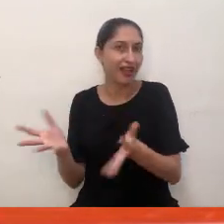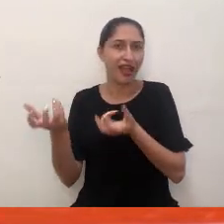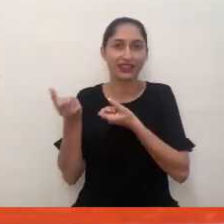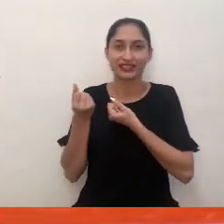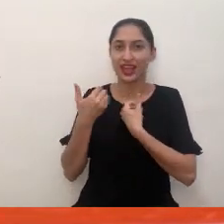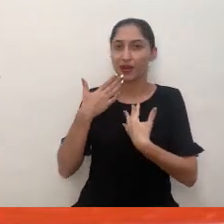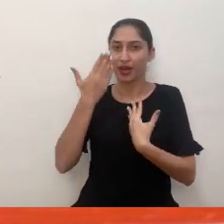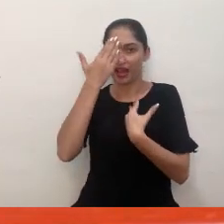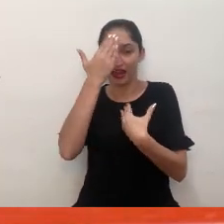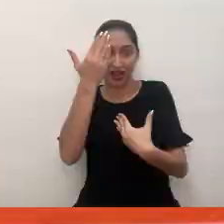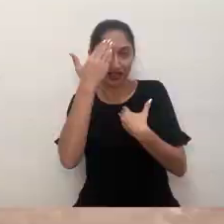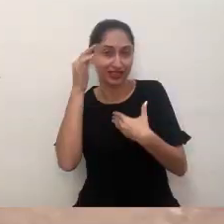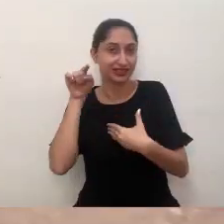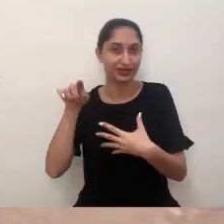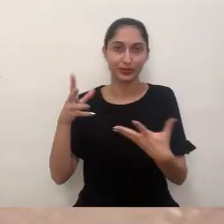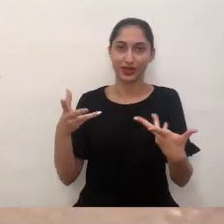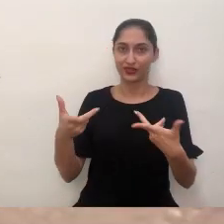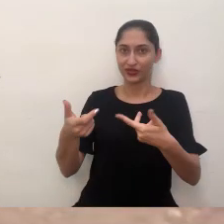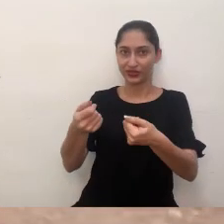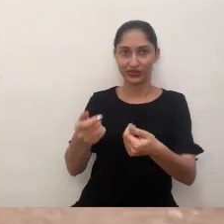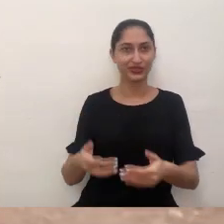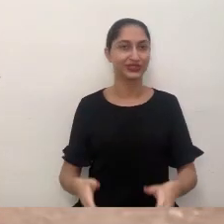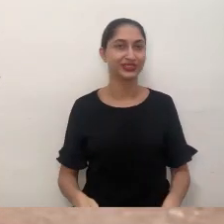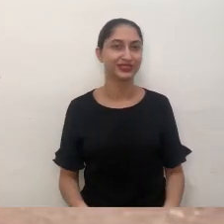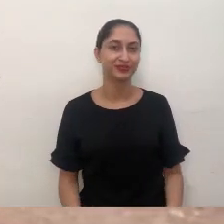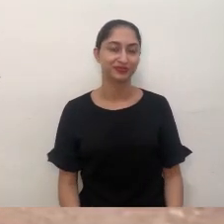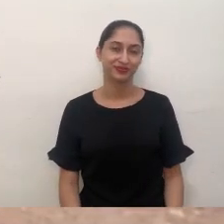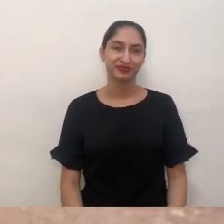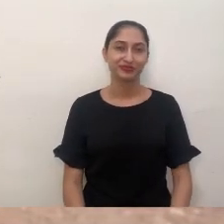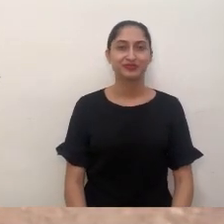enorme gratidão, aquilo é maravilhoso.